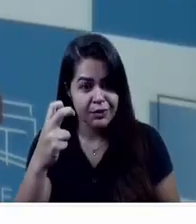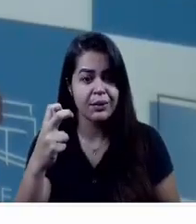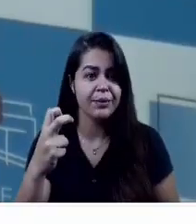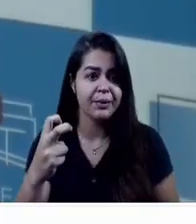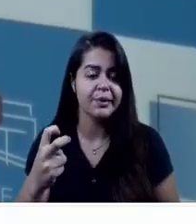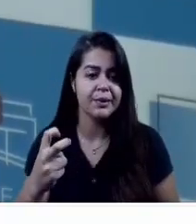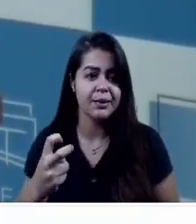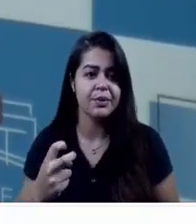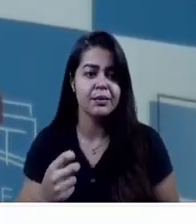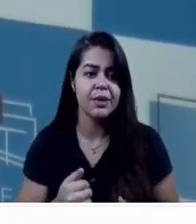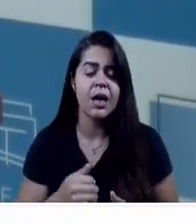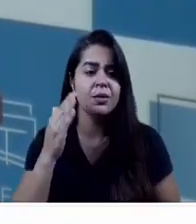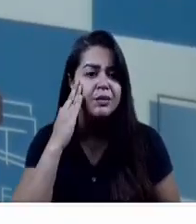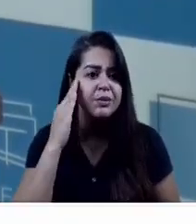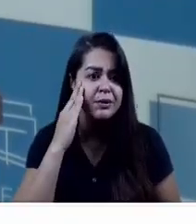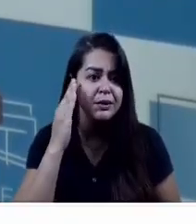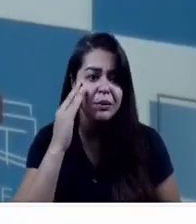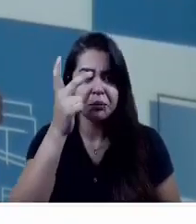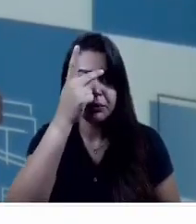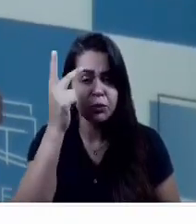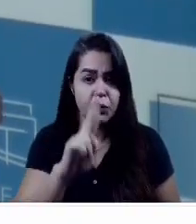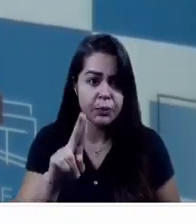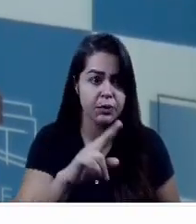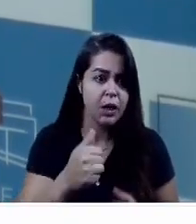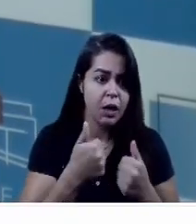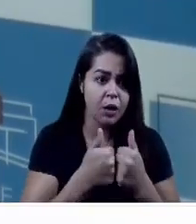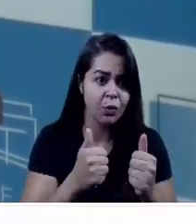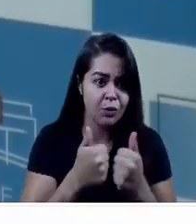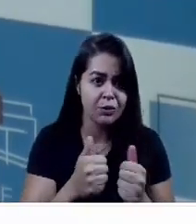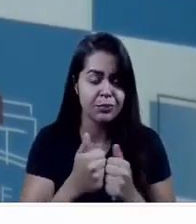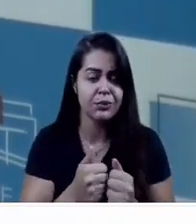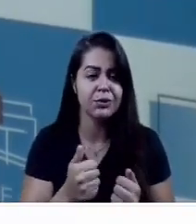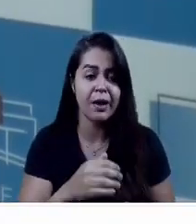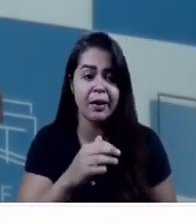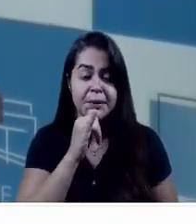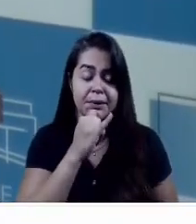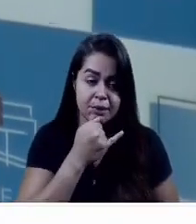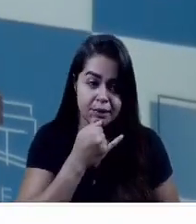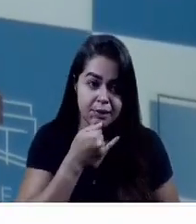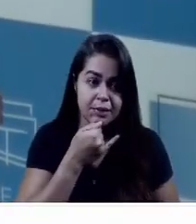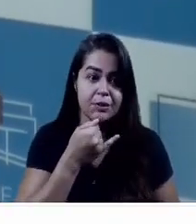ônibus estão extremamente decepcionados com o que está sendo proposto.